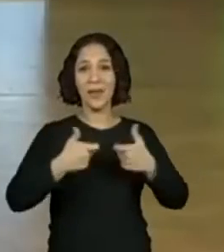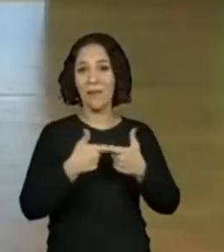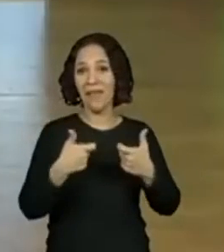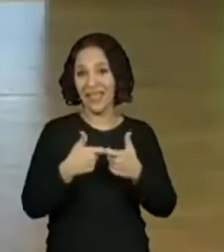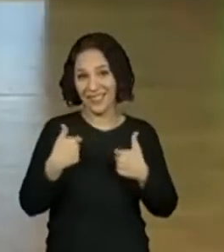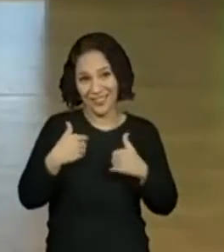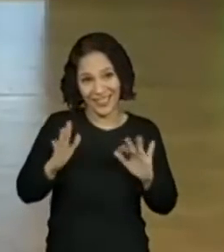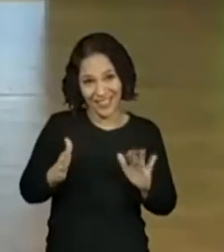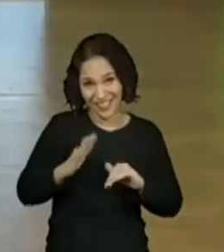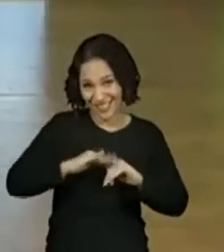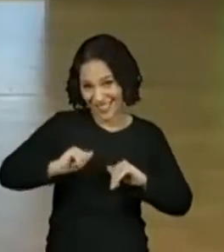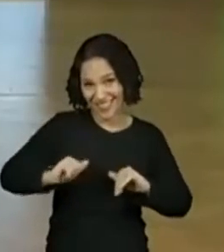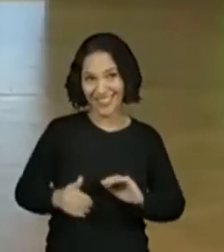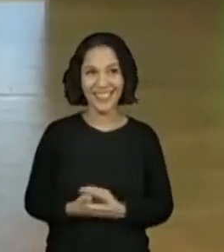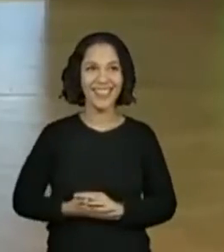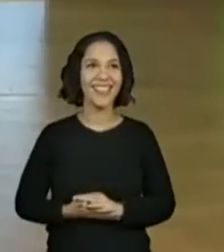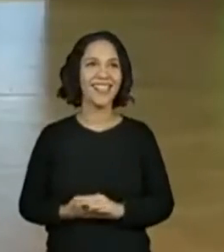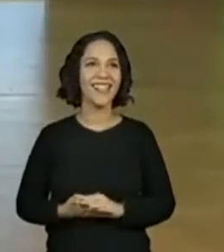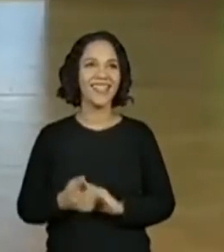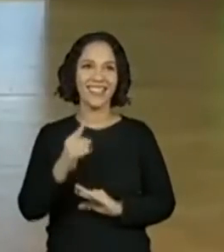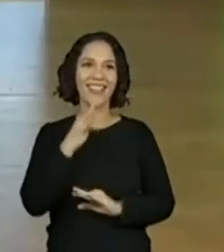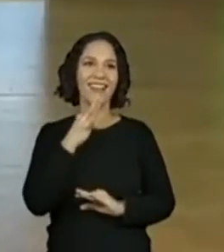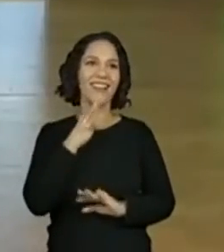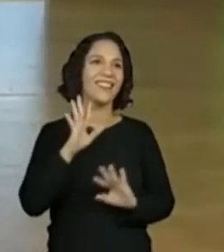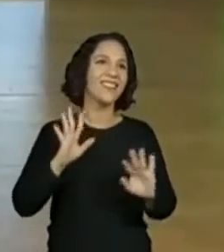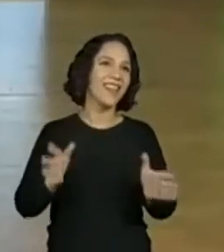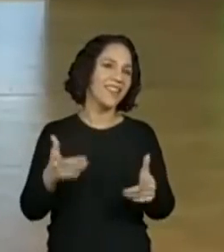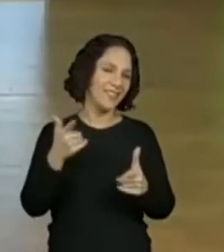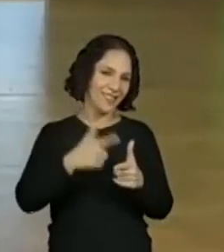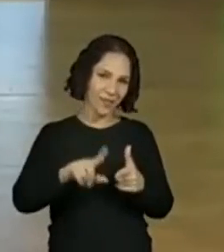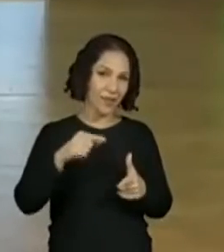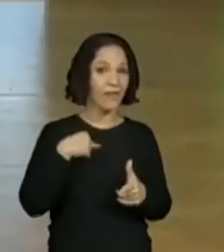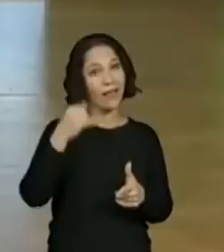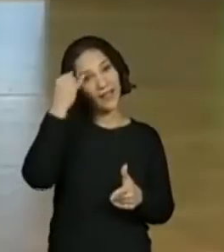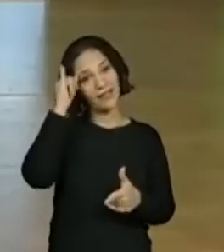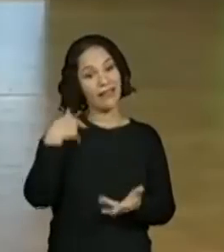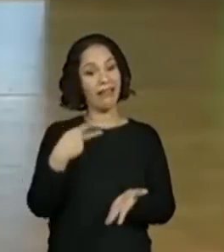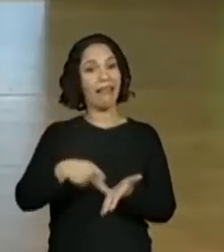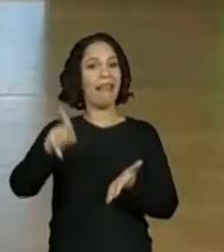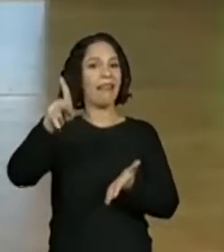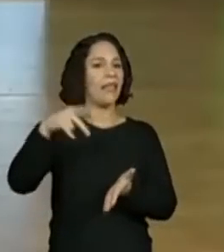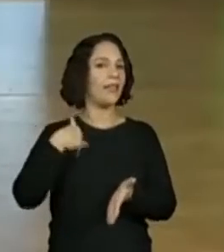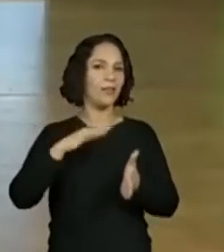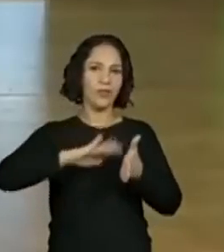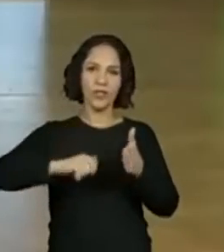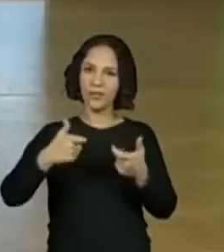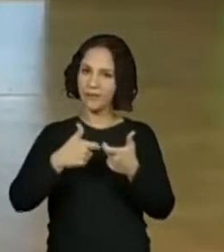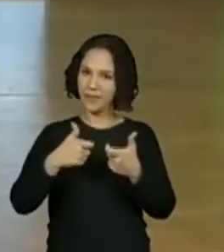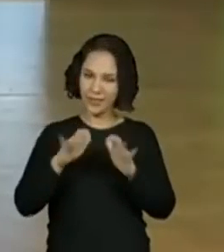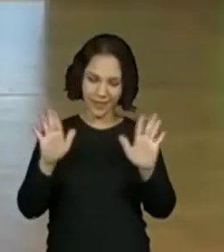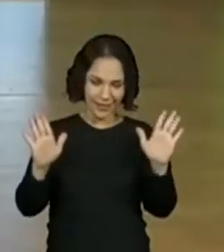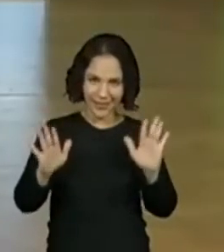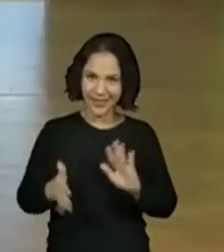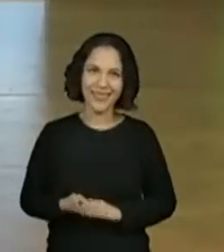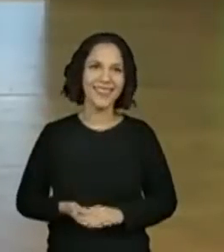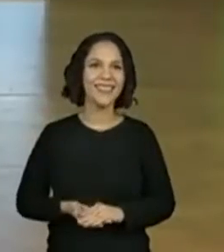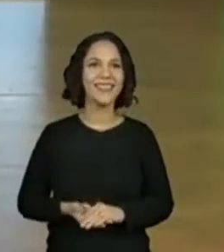né? Porque eles já me conhecem. Então, acho que para eu não escorregar, é melhor eu não correr risco.